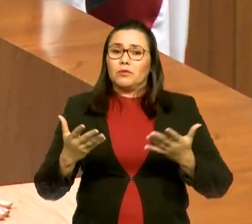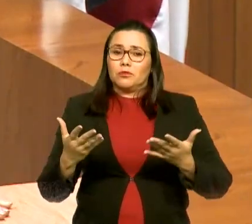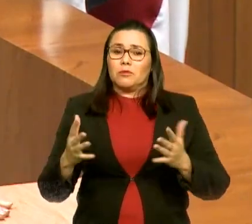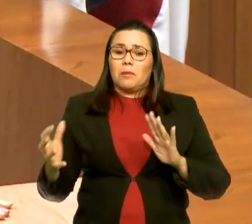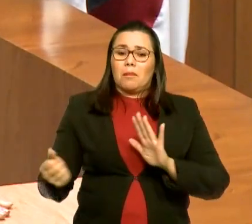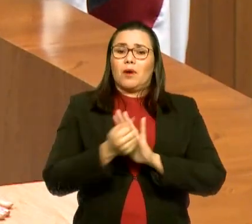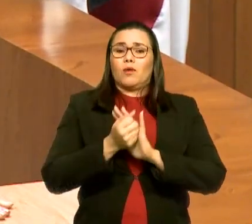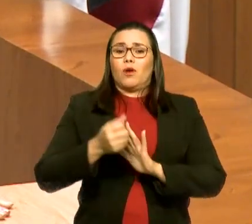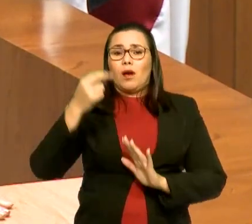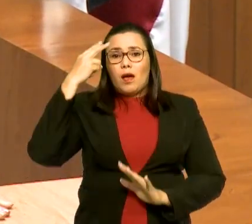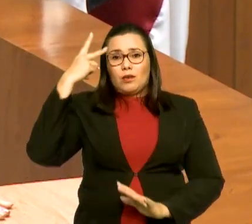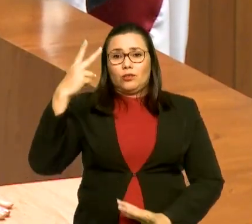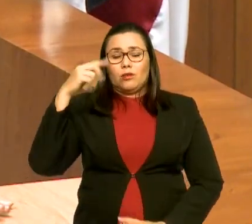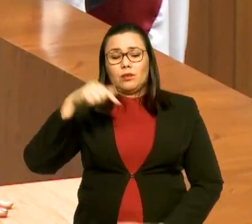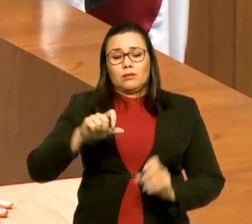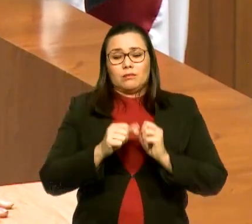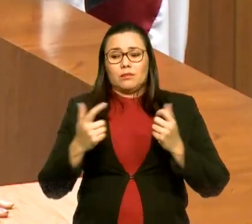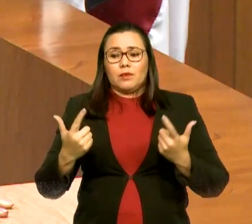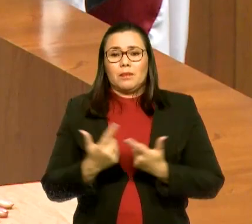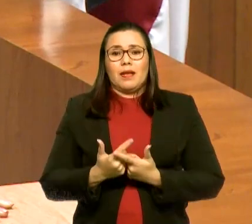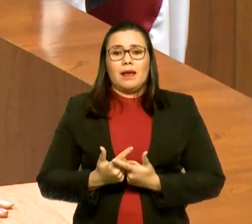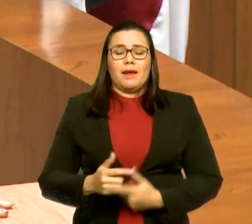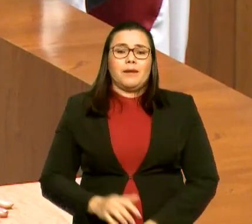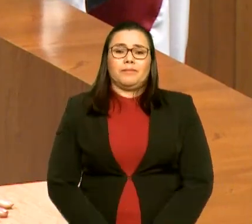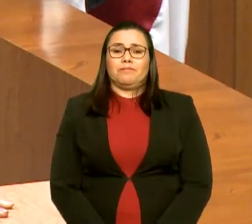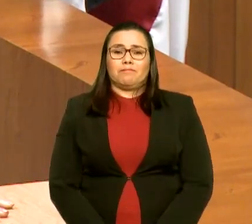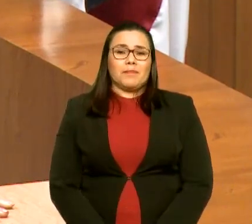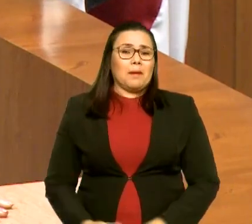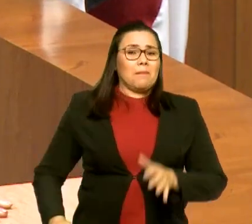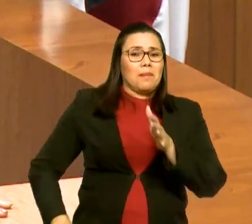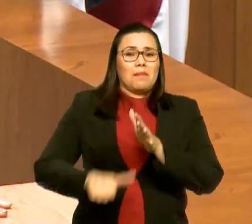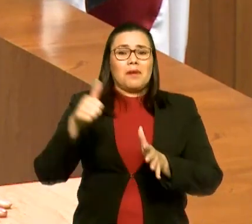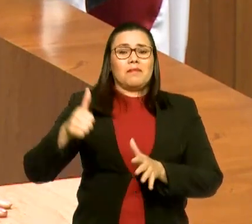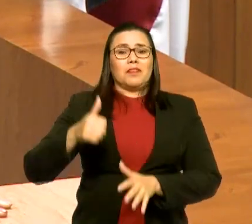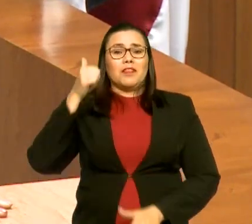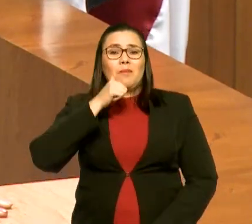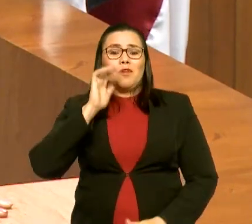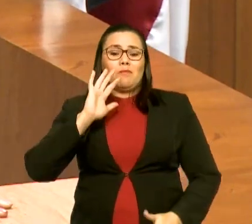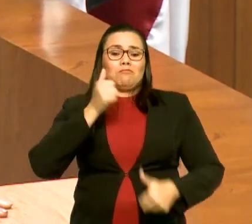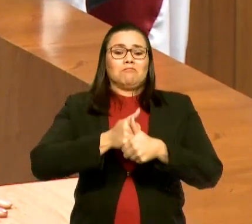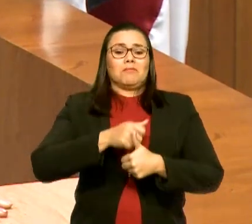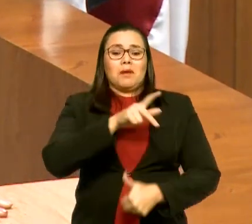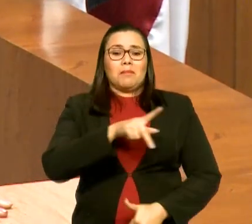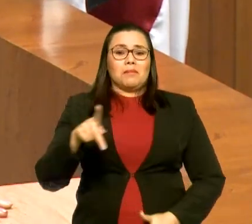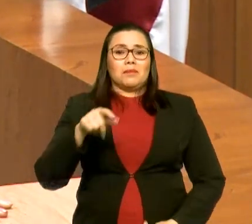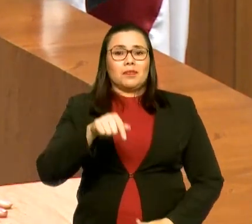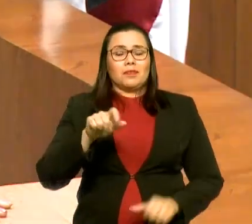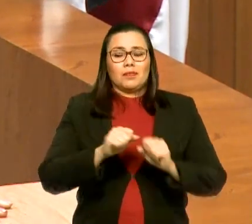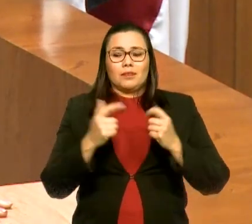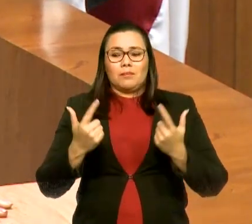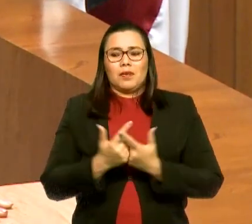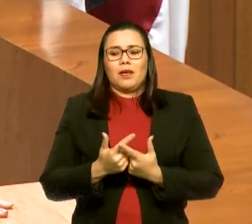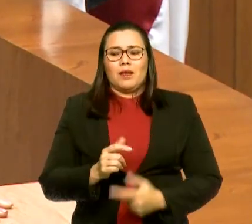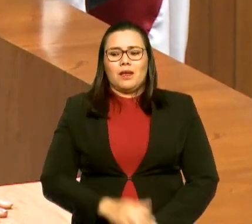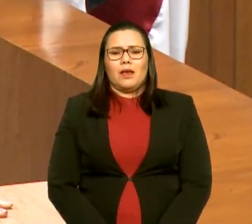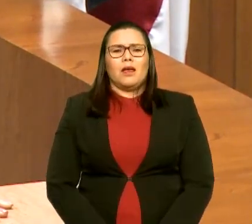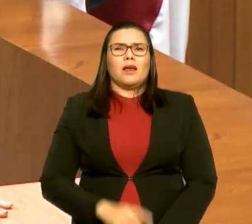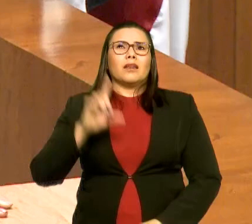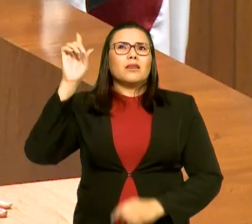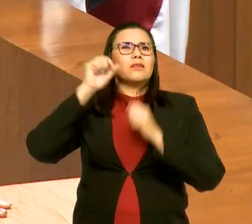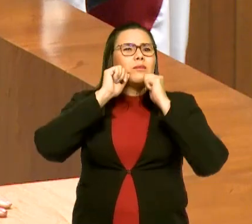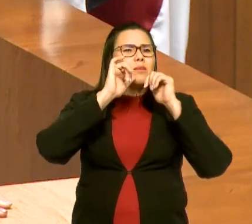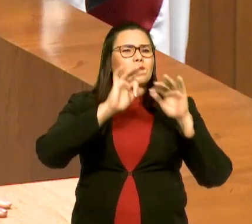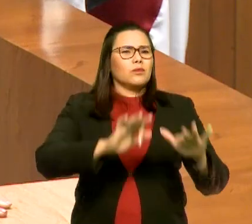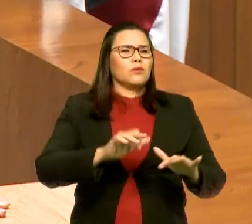no Parlamento Maranhense, como primeira mulher a assumir a presidência, desejando-lhe êxito e sabedoria na condução